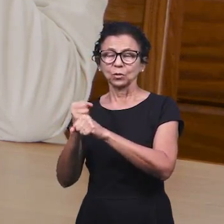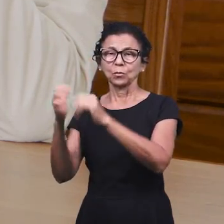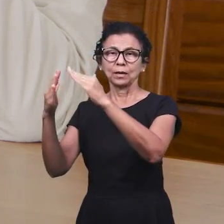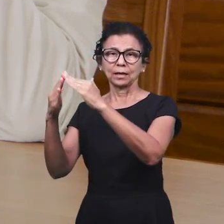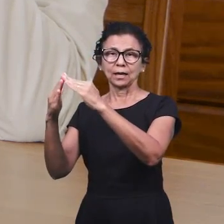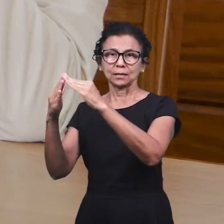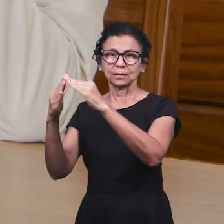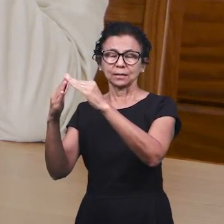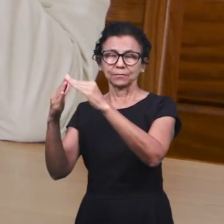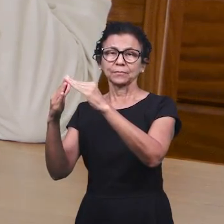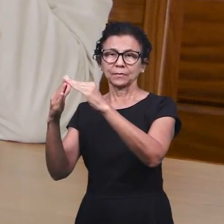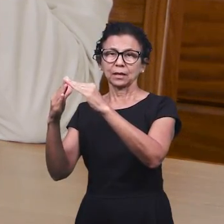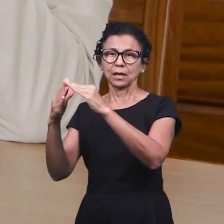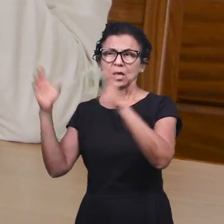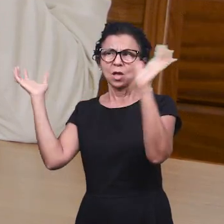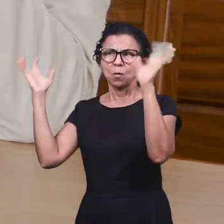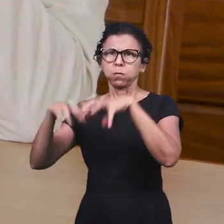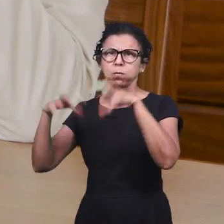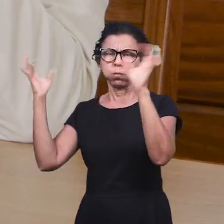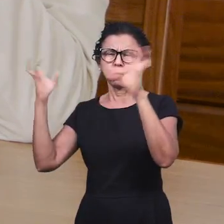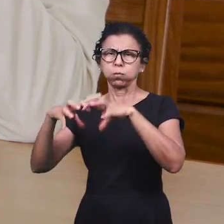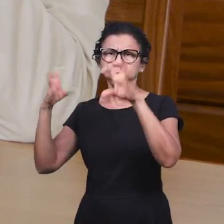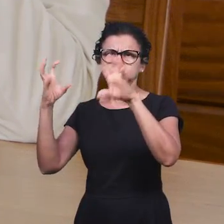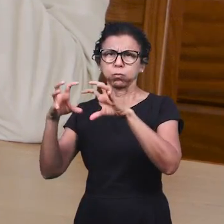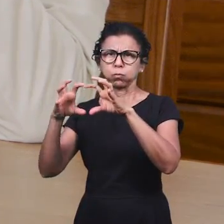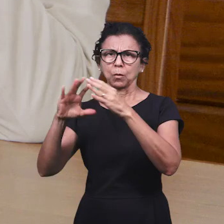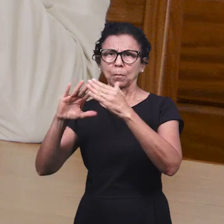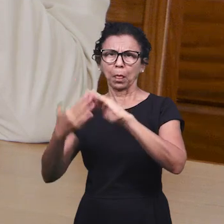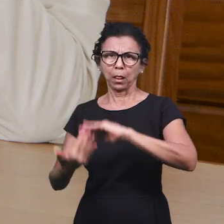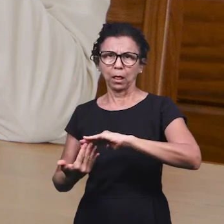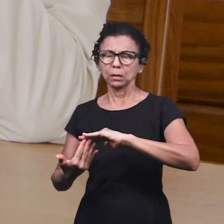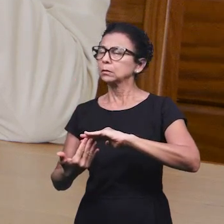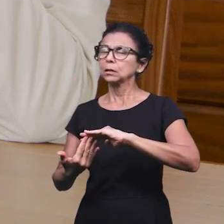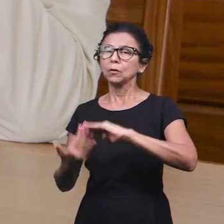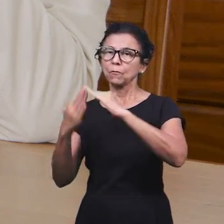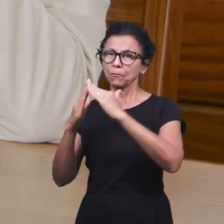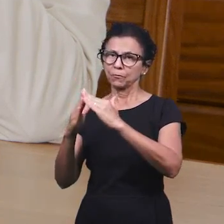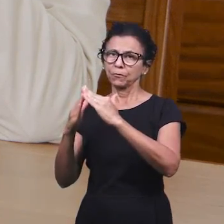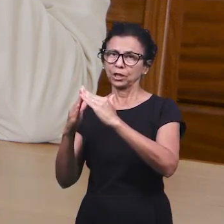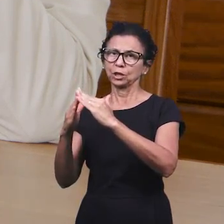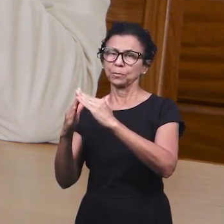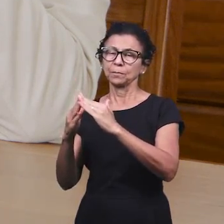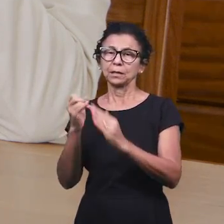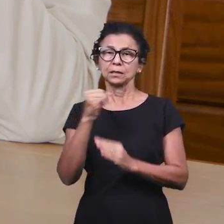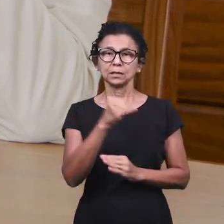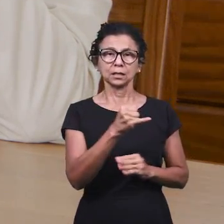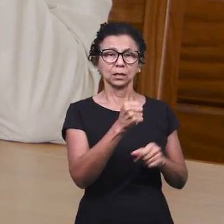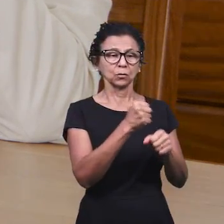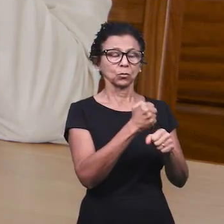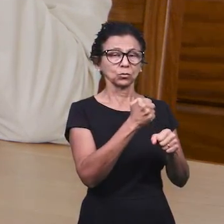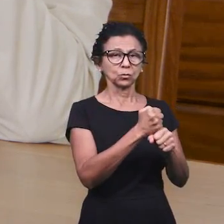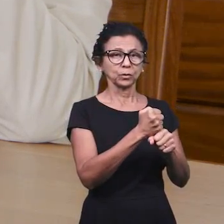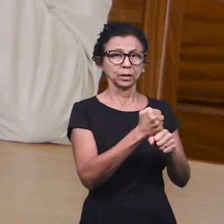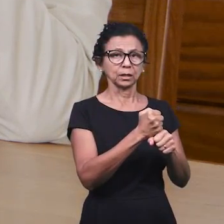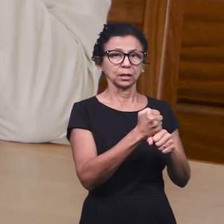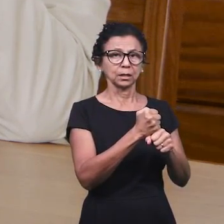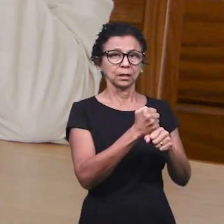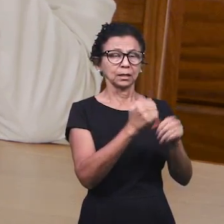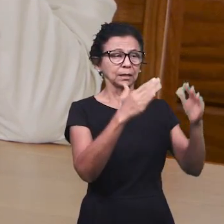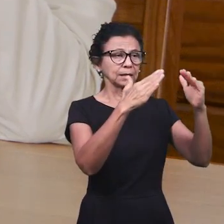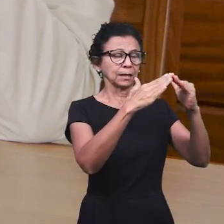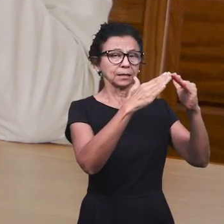vem tudo acontecendo, mas se sua casa estiver sobre a rocha, ela vai resistir. Não vai destruir a casa, não. Agora, se a casa estiver sobre a areia,